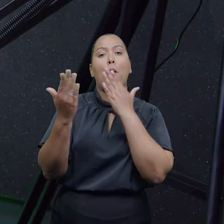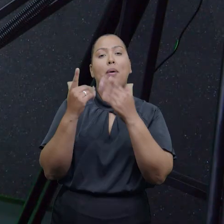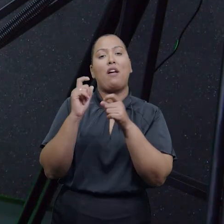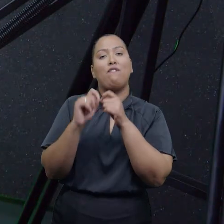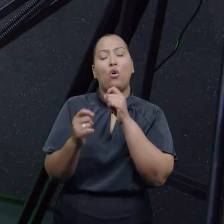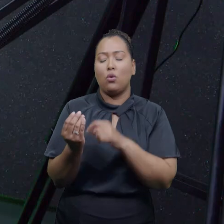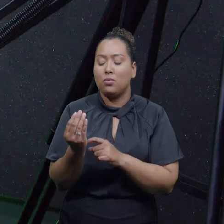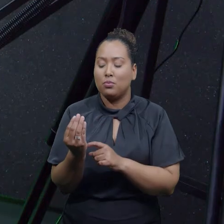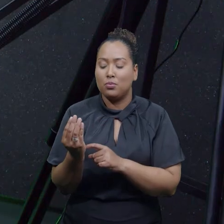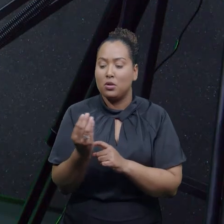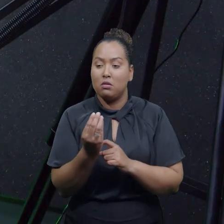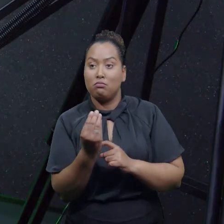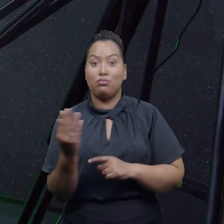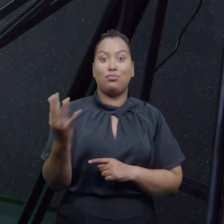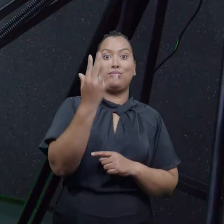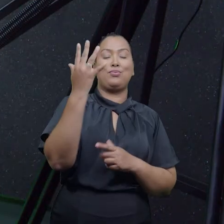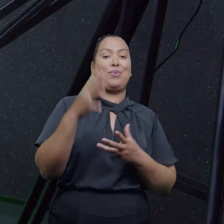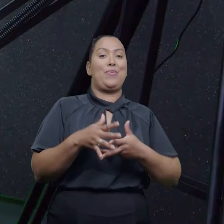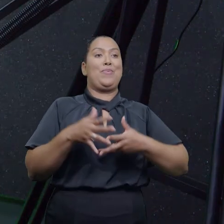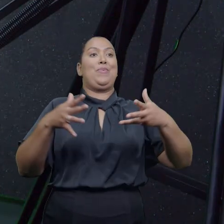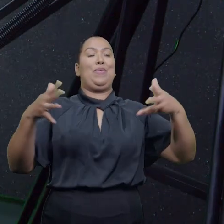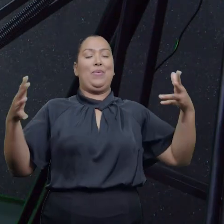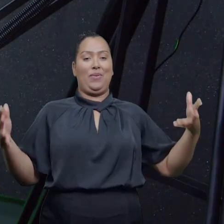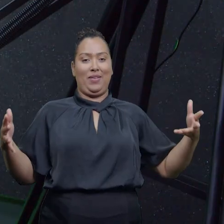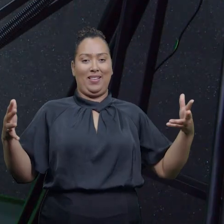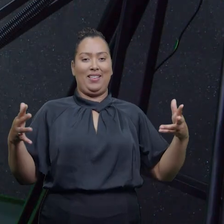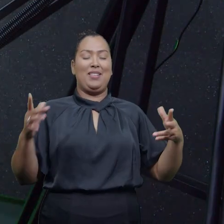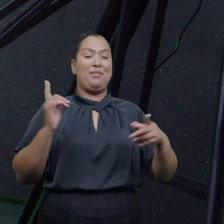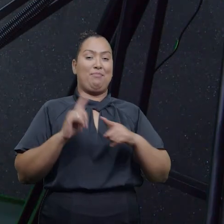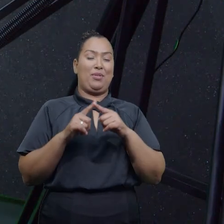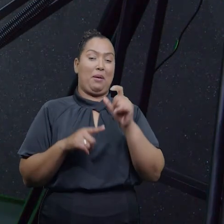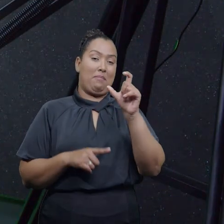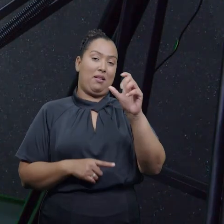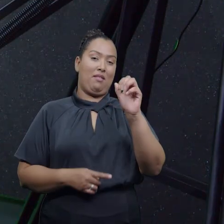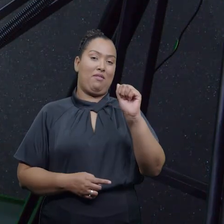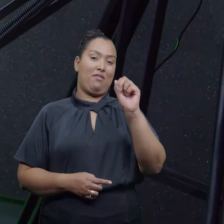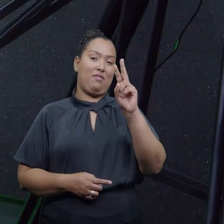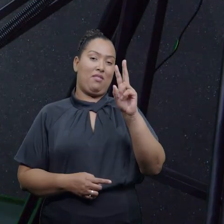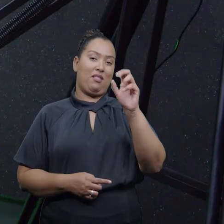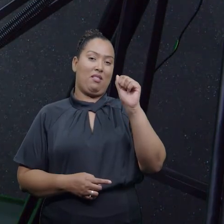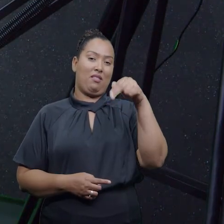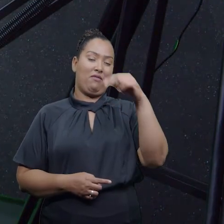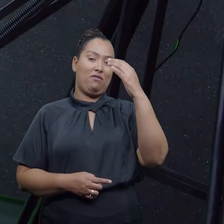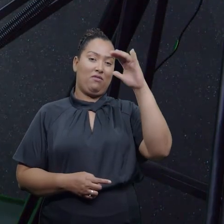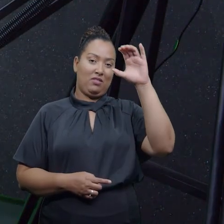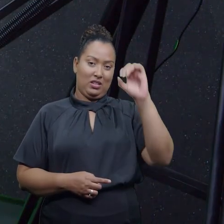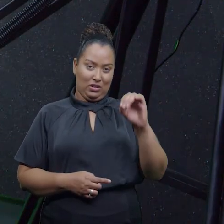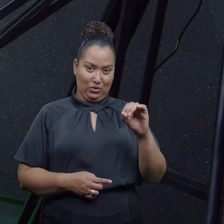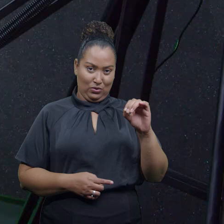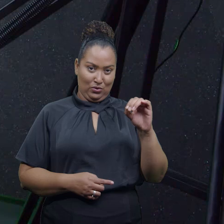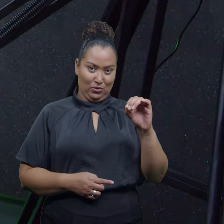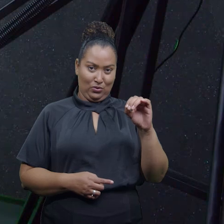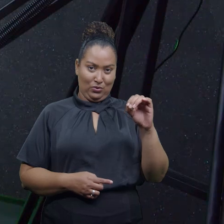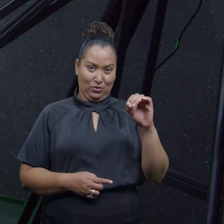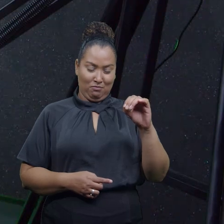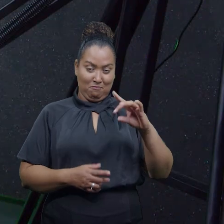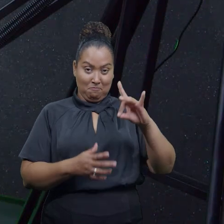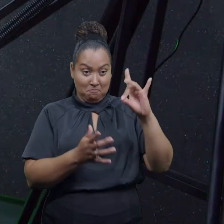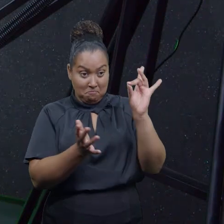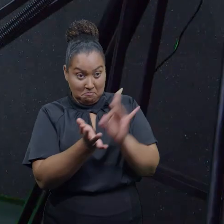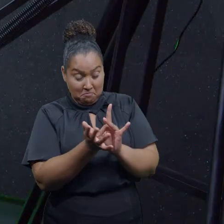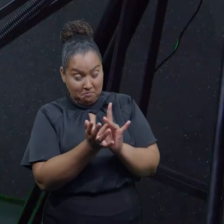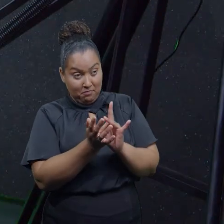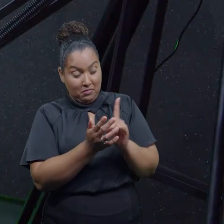o fogo. Porque dizer que houve avanço na